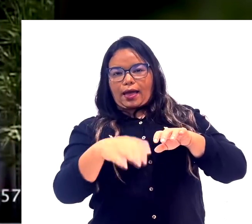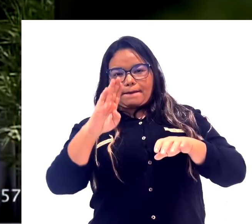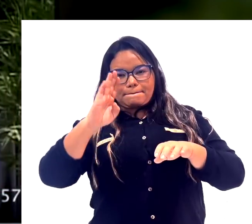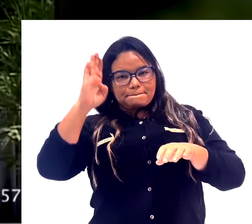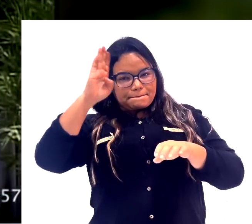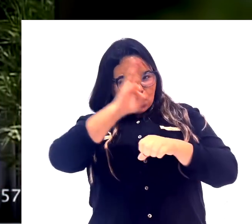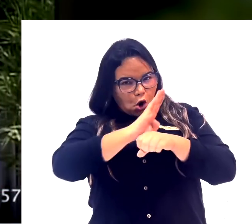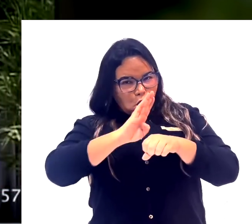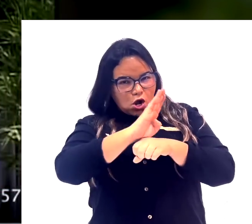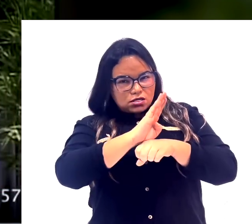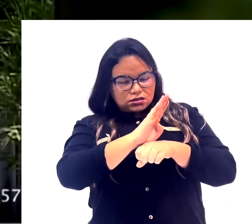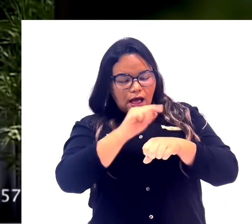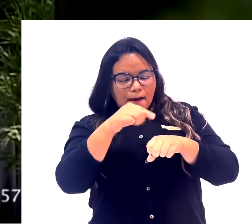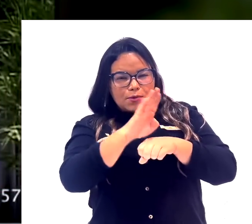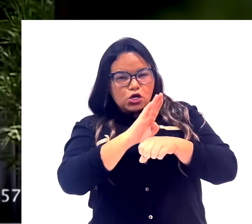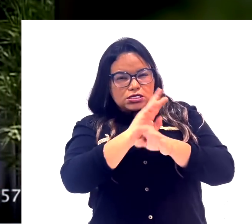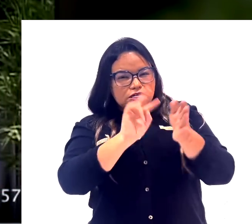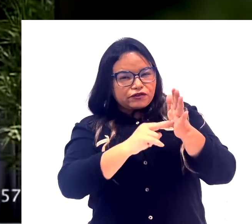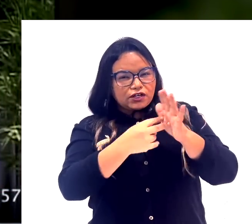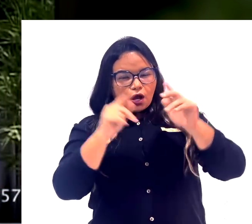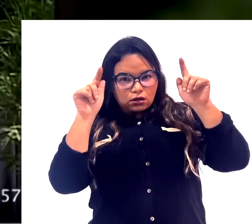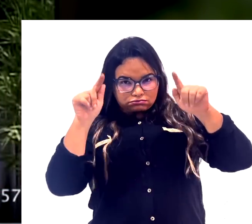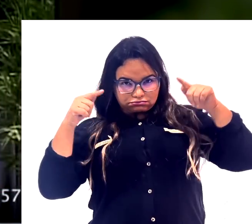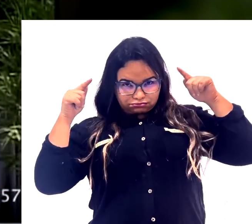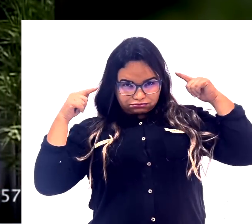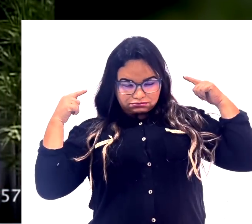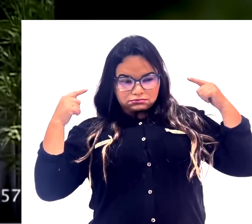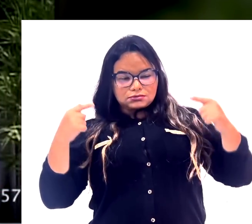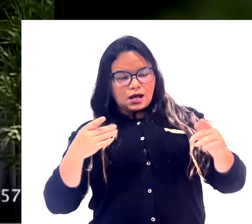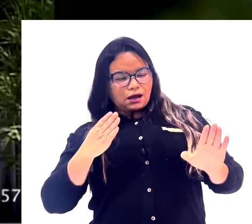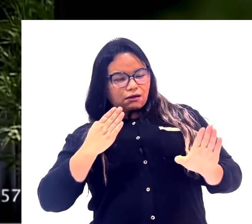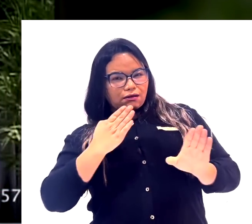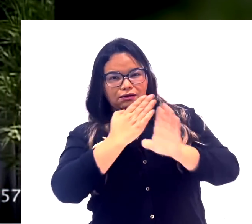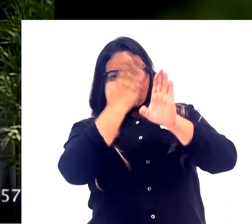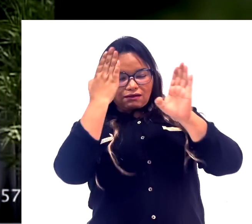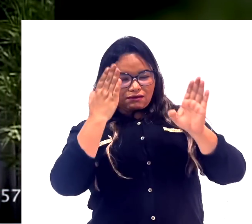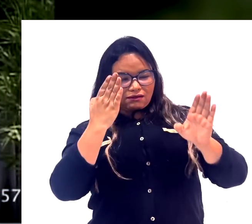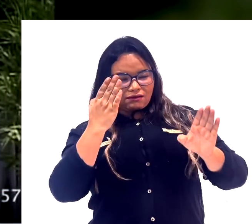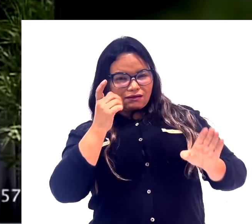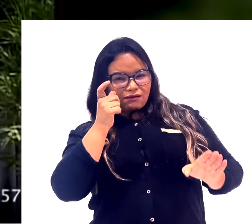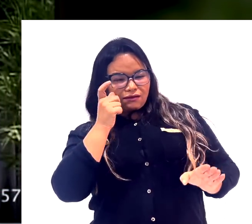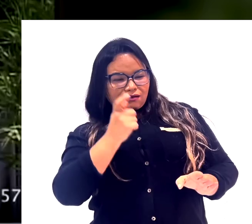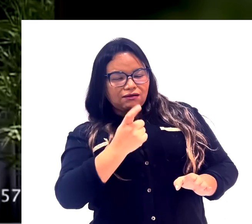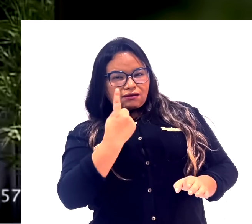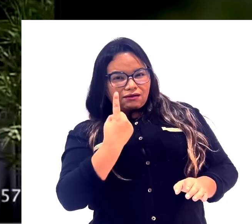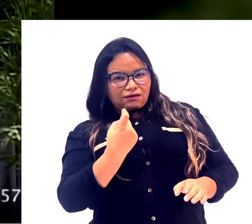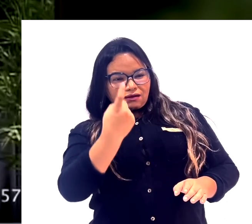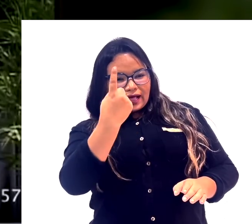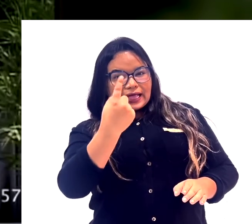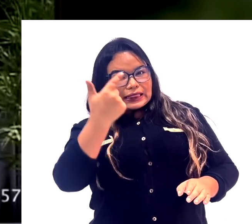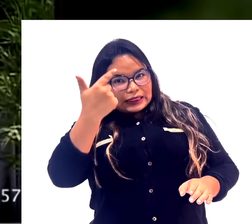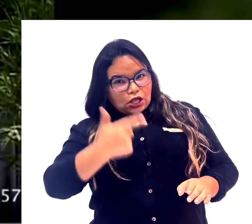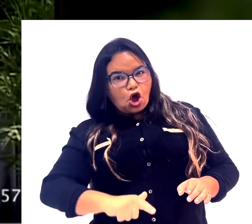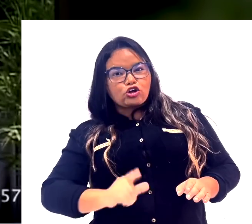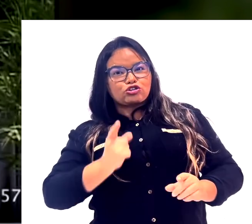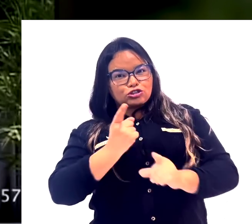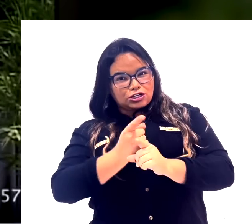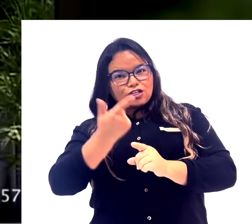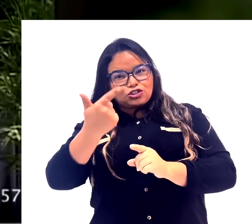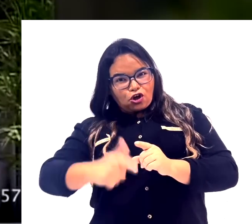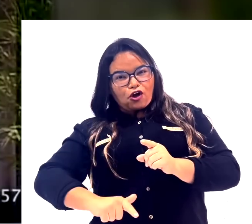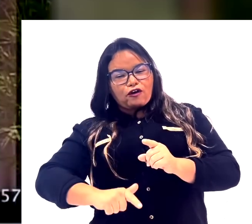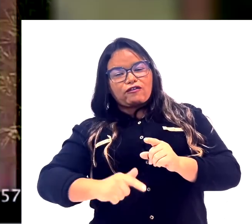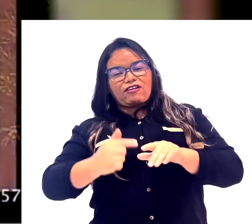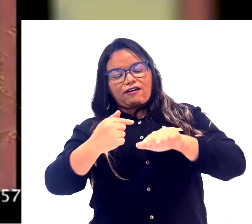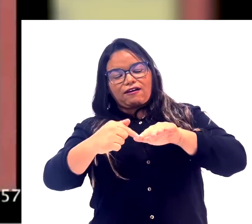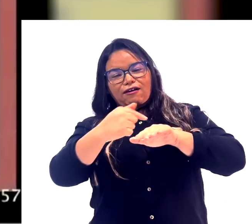E nós encontraremos, interessantemente, estas unhas outra vez mais tarde, que devorava